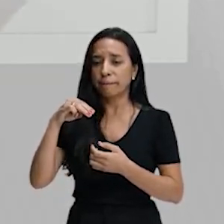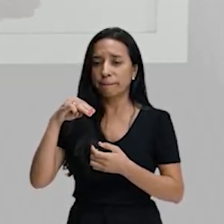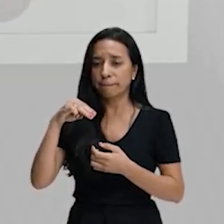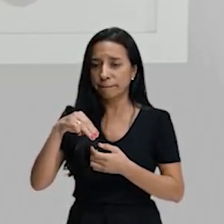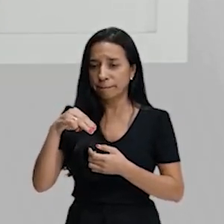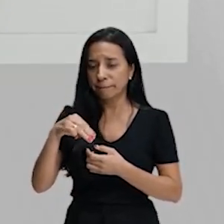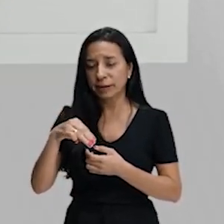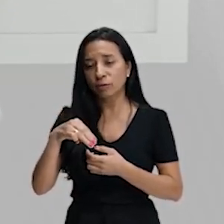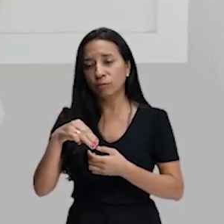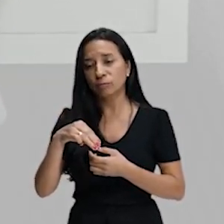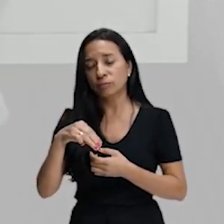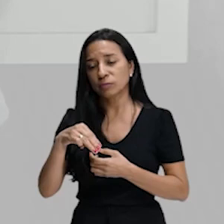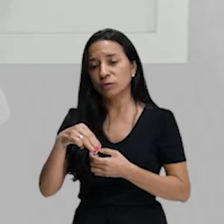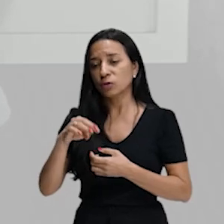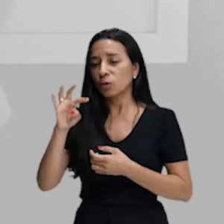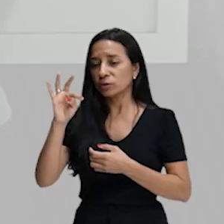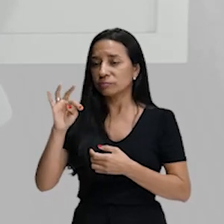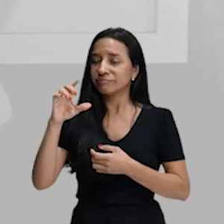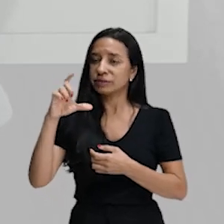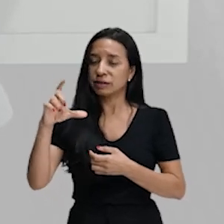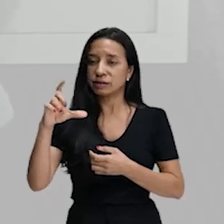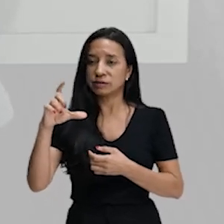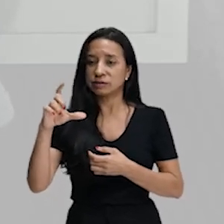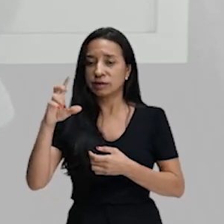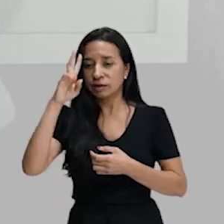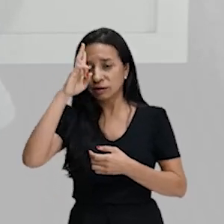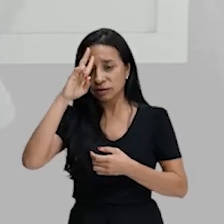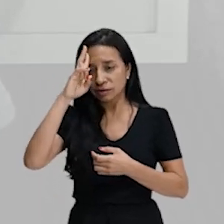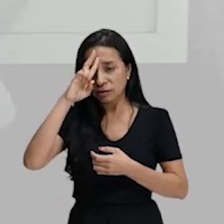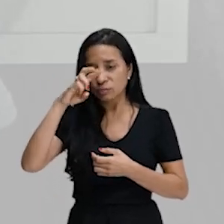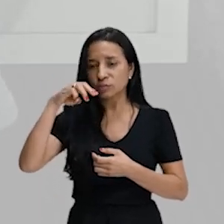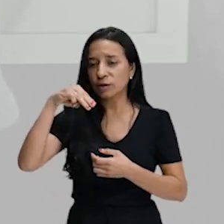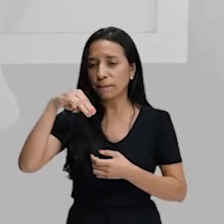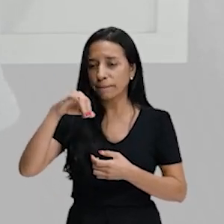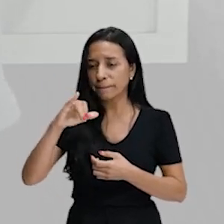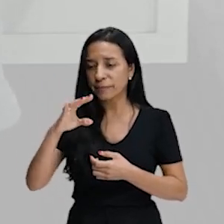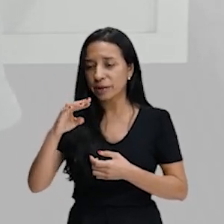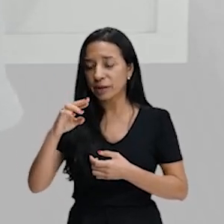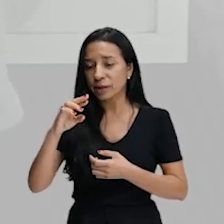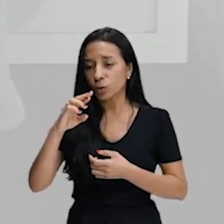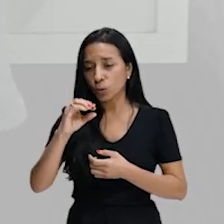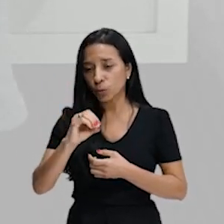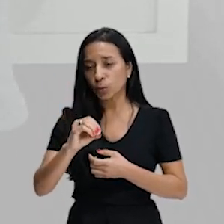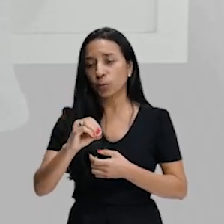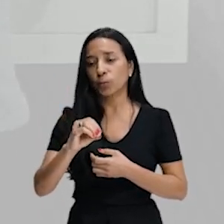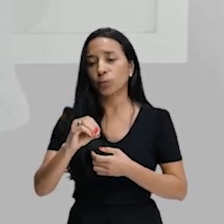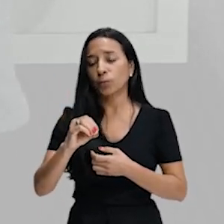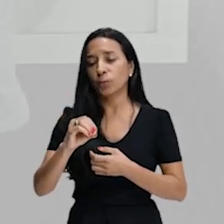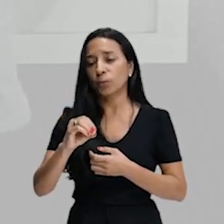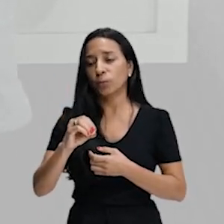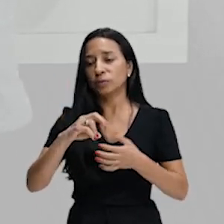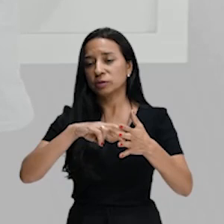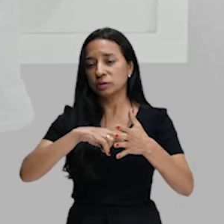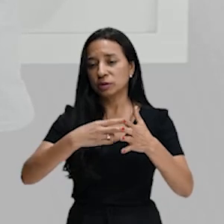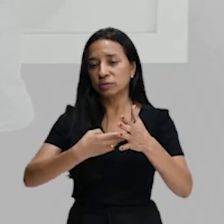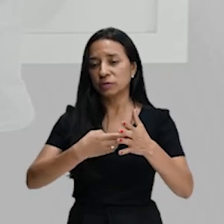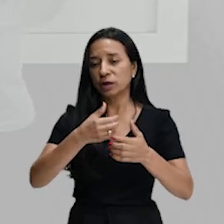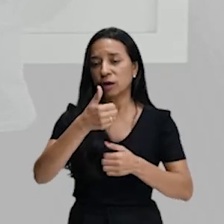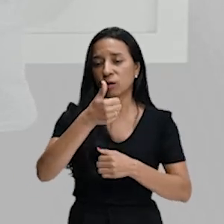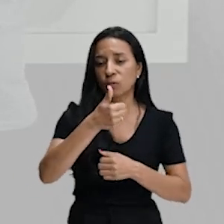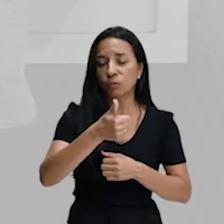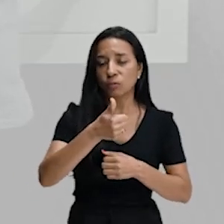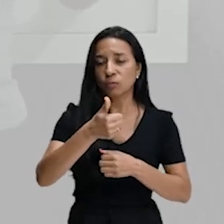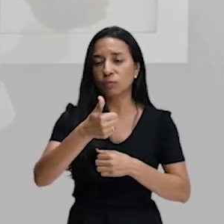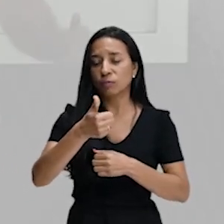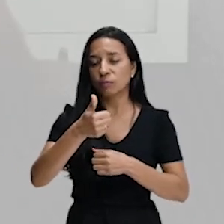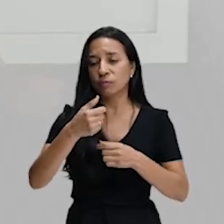Lembre-se que o micro, né? Um micro, ele corresponde a 1 vezes 10